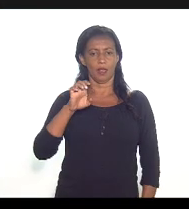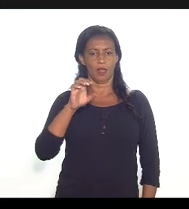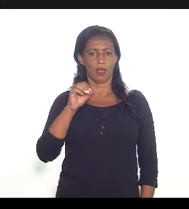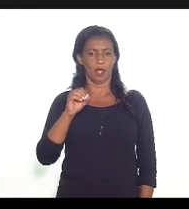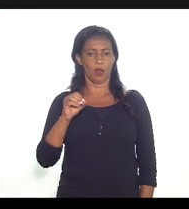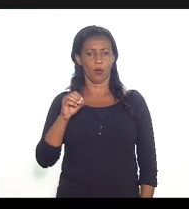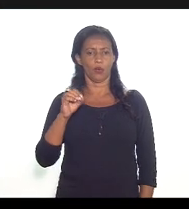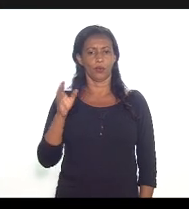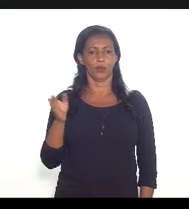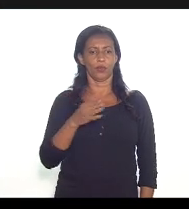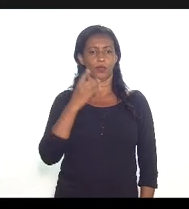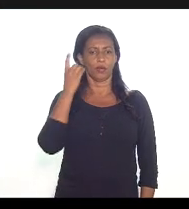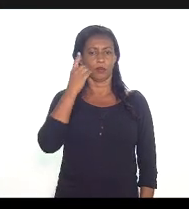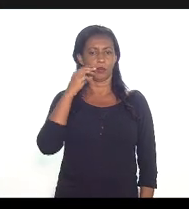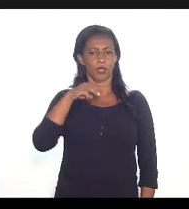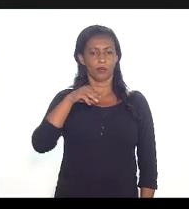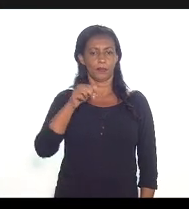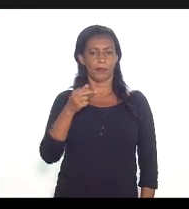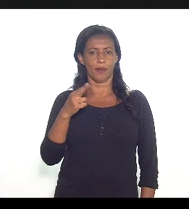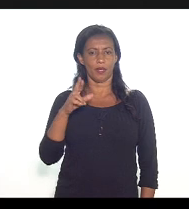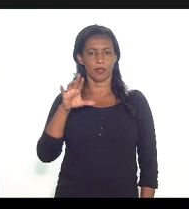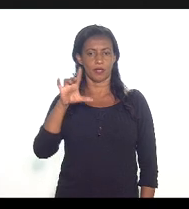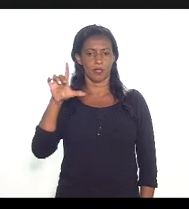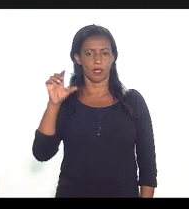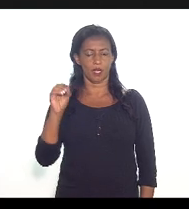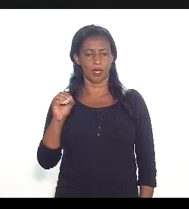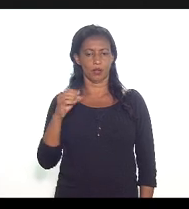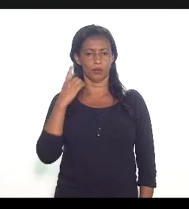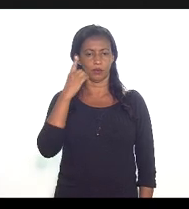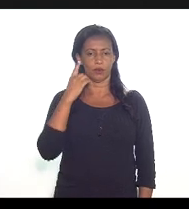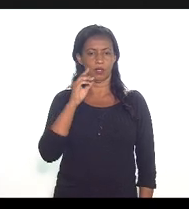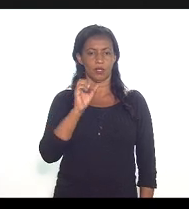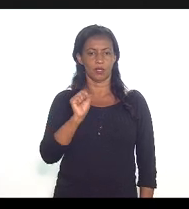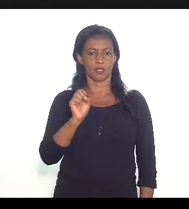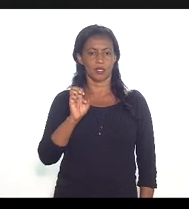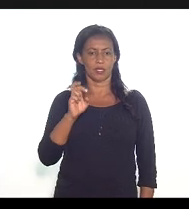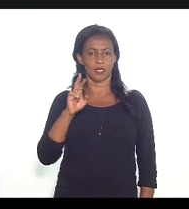Deputado Marcelo Seudino. Deputado Sérgio Fernandes.